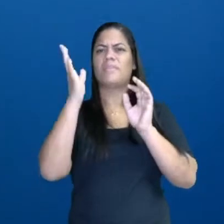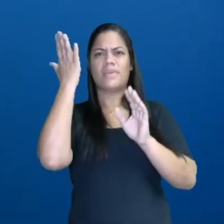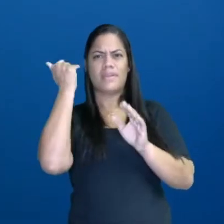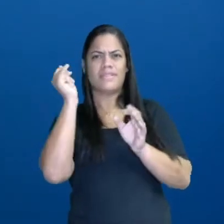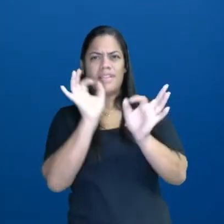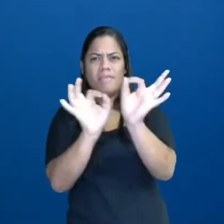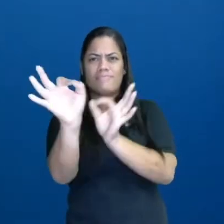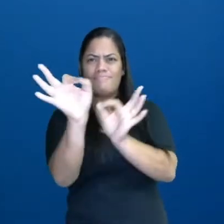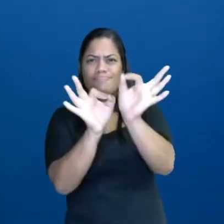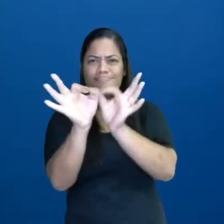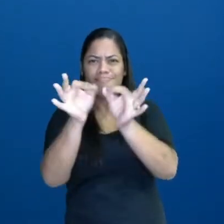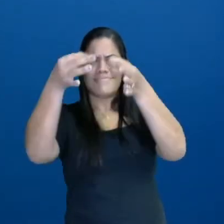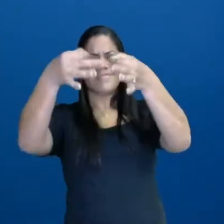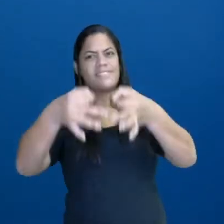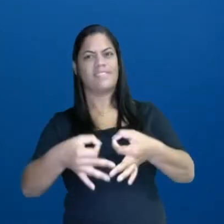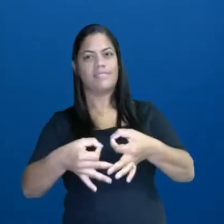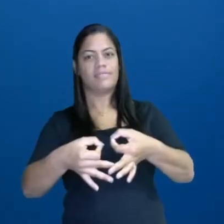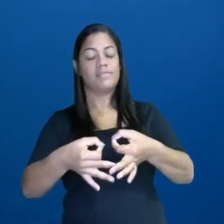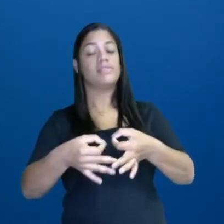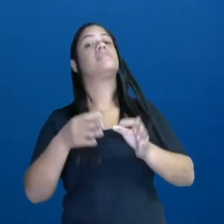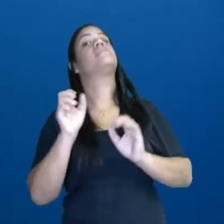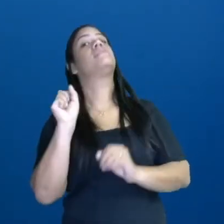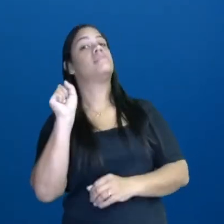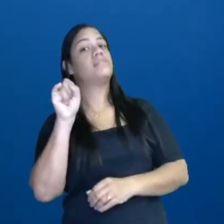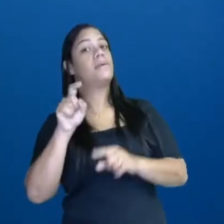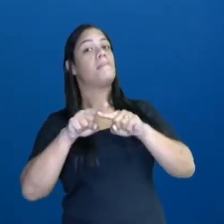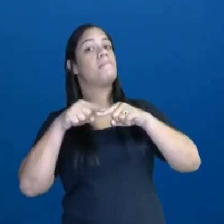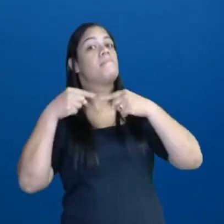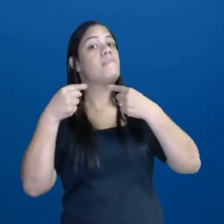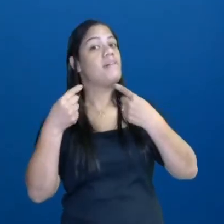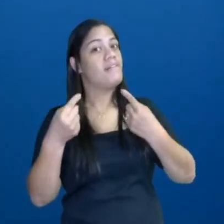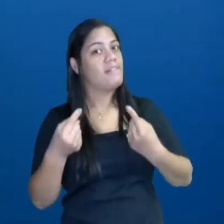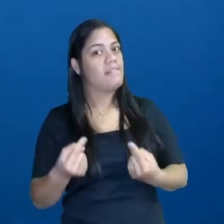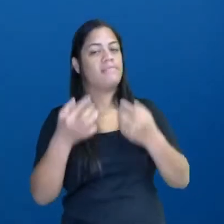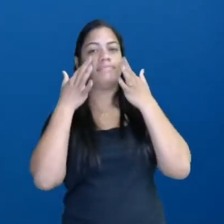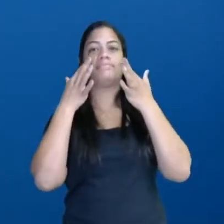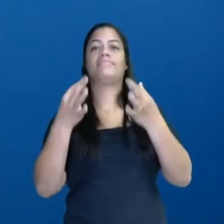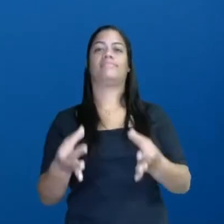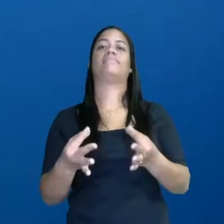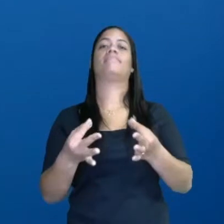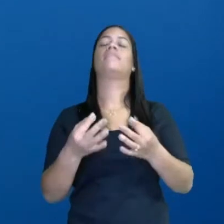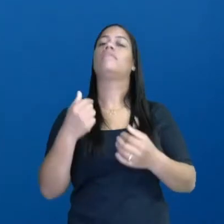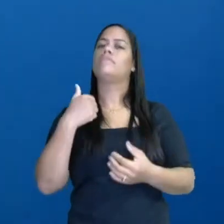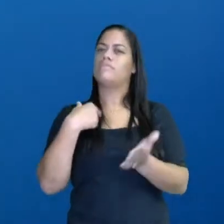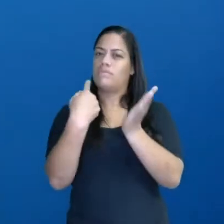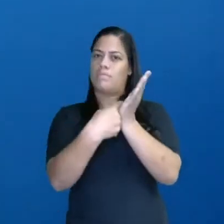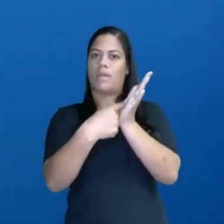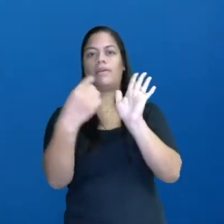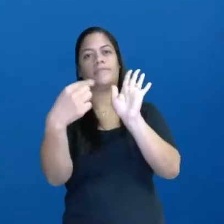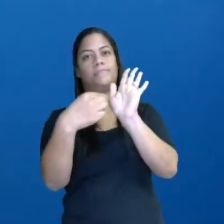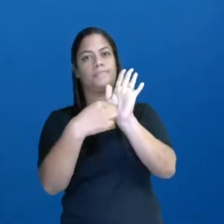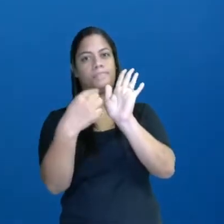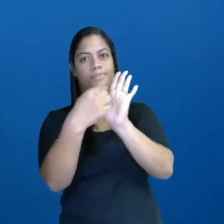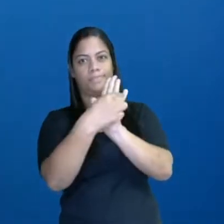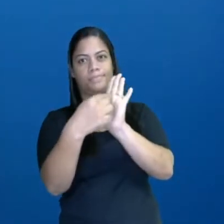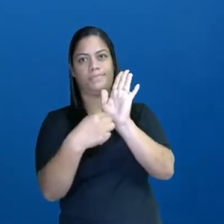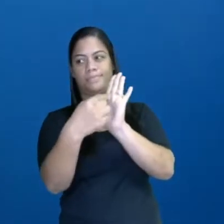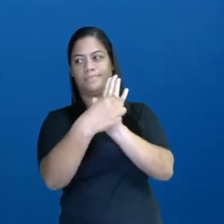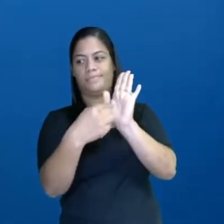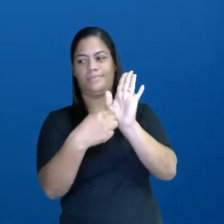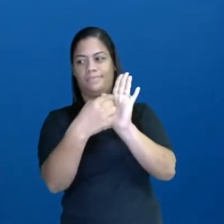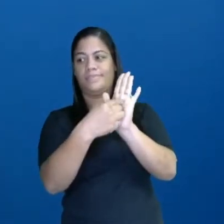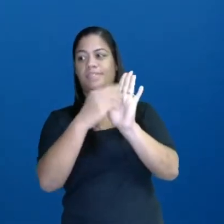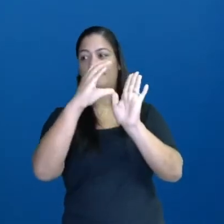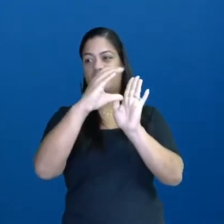direitinho dentro do polígono, não é? Sim, mas veja só. se eu marcasse os dois pontos aqui, não é isso?